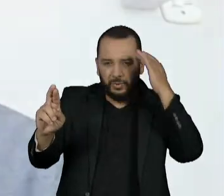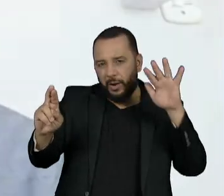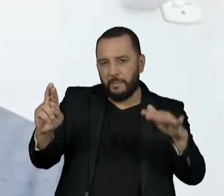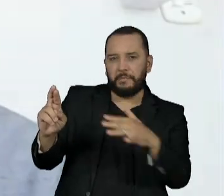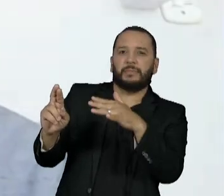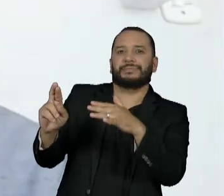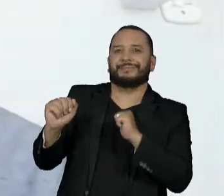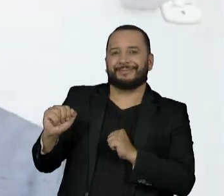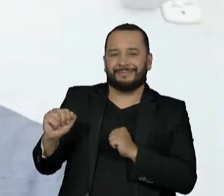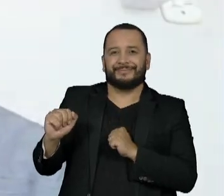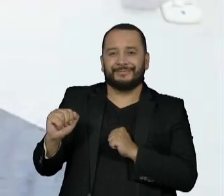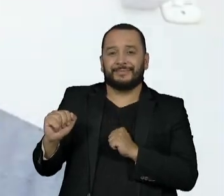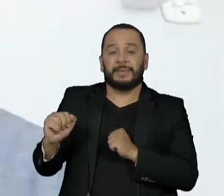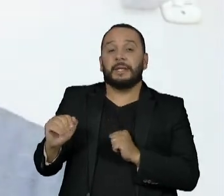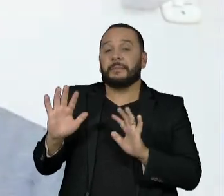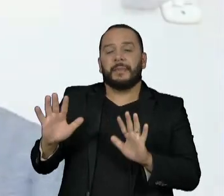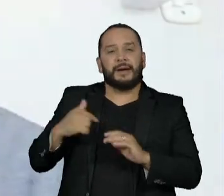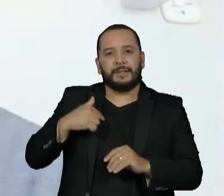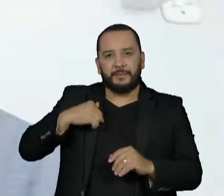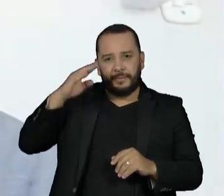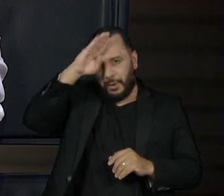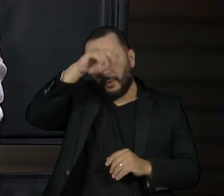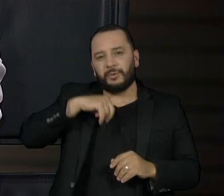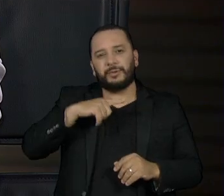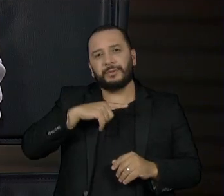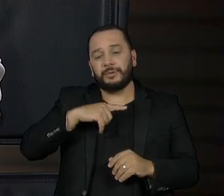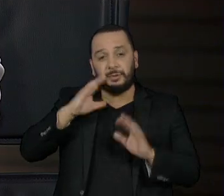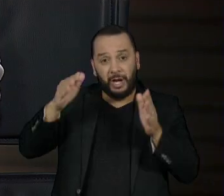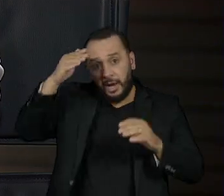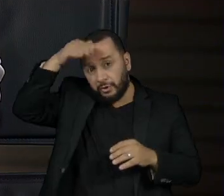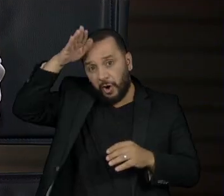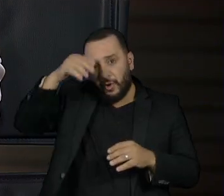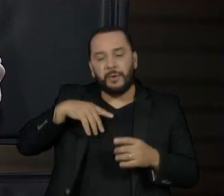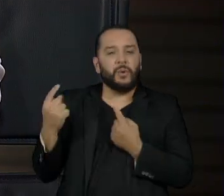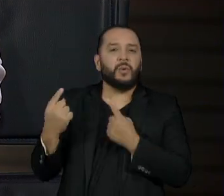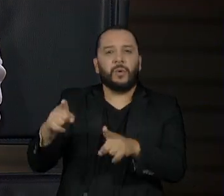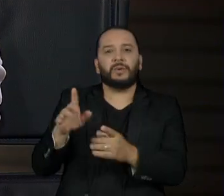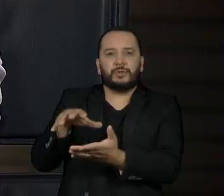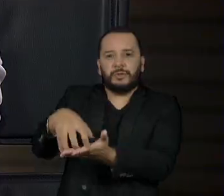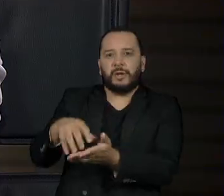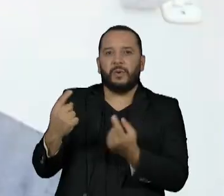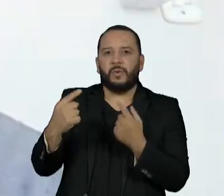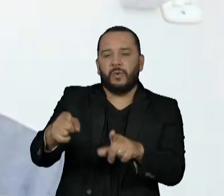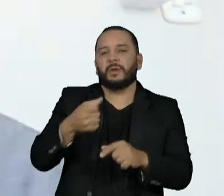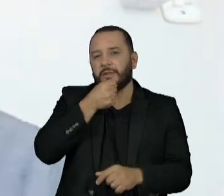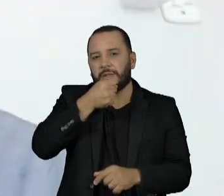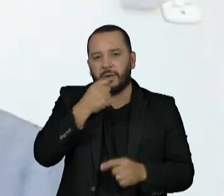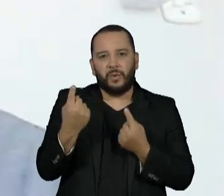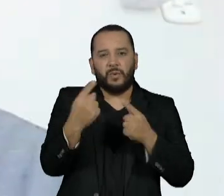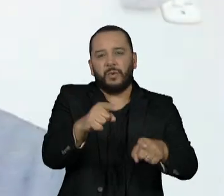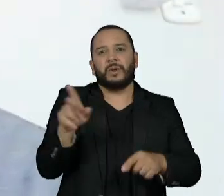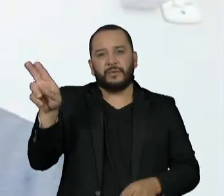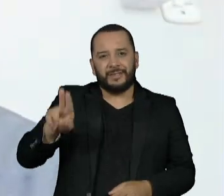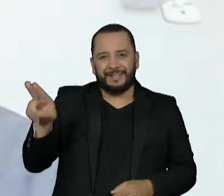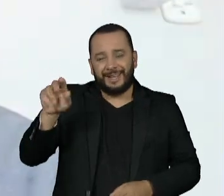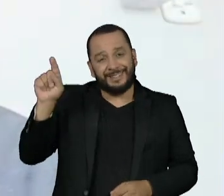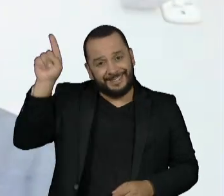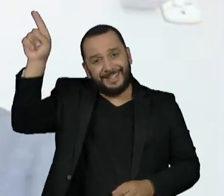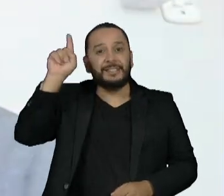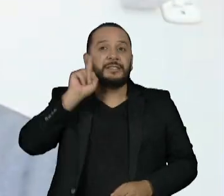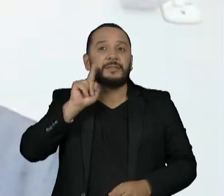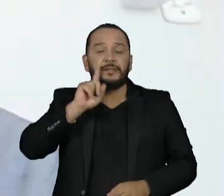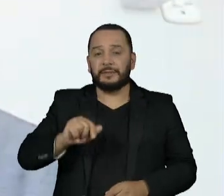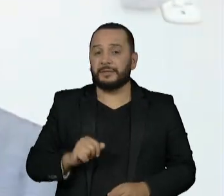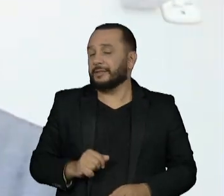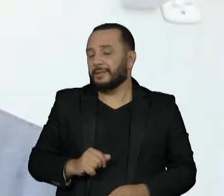a guerra contra tudo e contra todos. Né? Guerra contra as instituições, guerra contra a mídia, guerra contra as universidades. E é exatamente